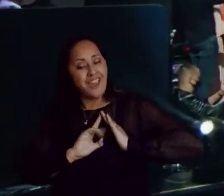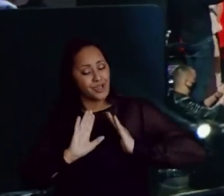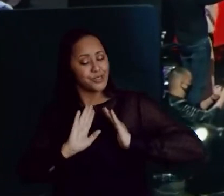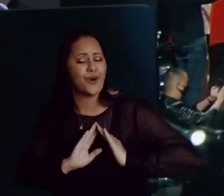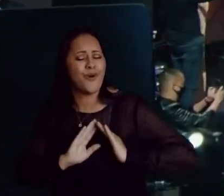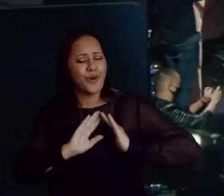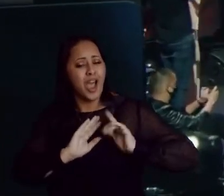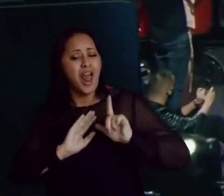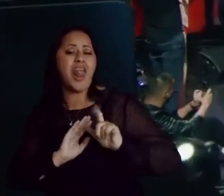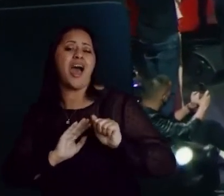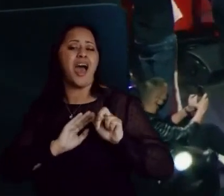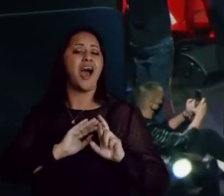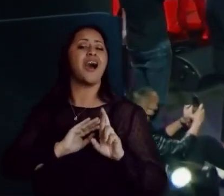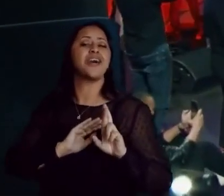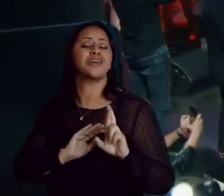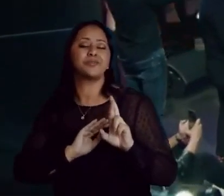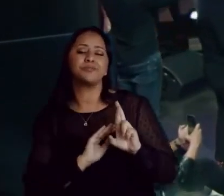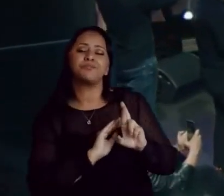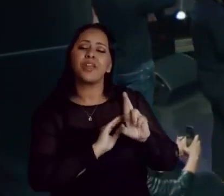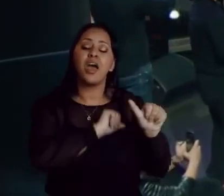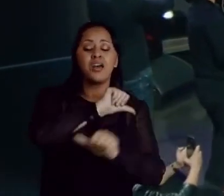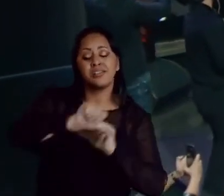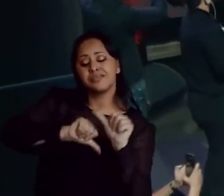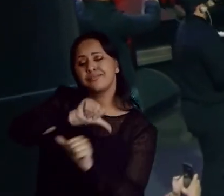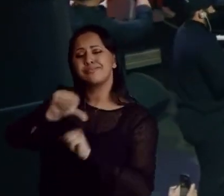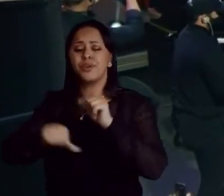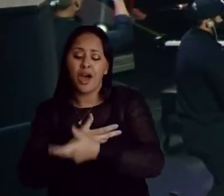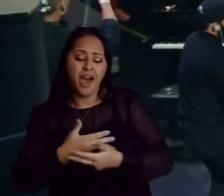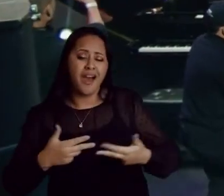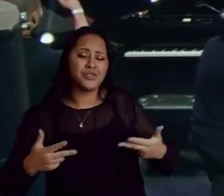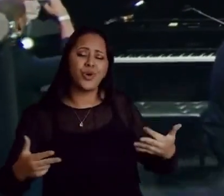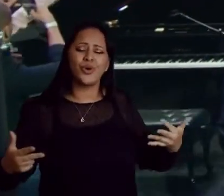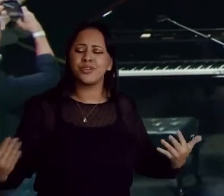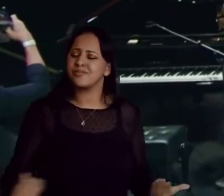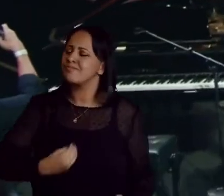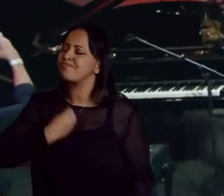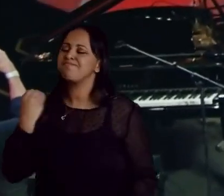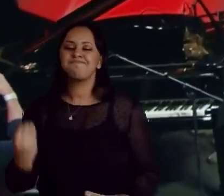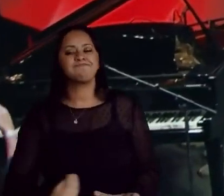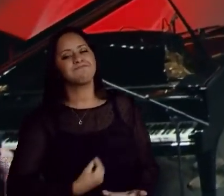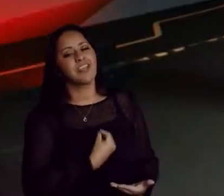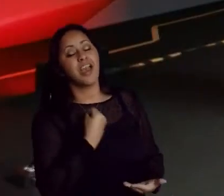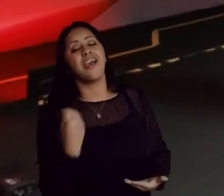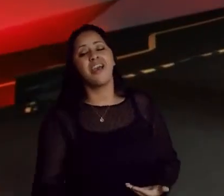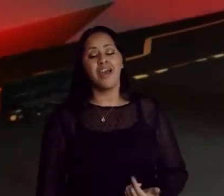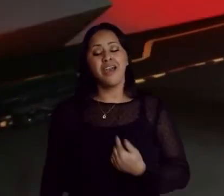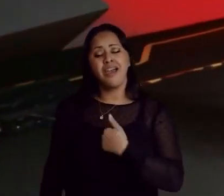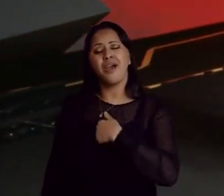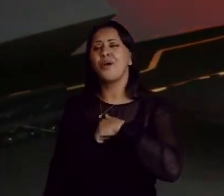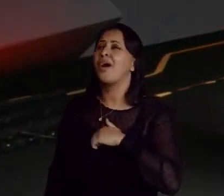morada. Eu sou seu lar. Muda, Deus, mude as coisas de lugar.